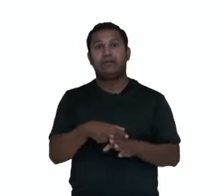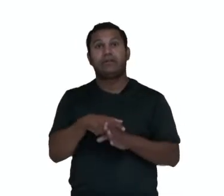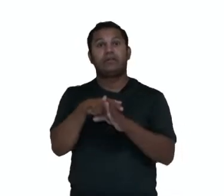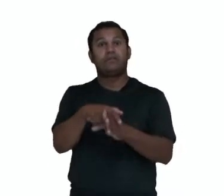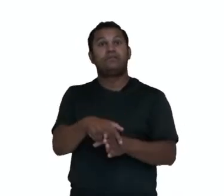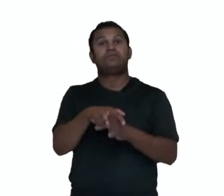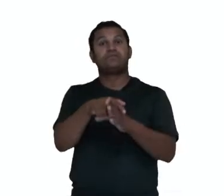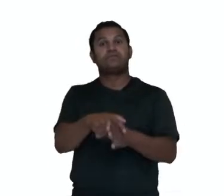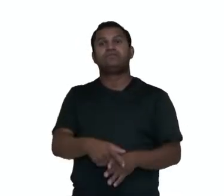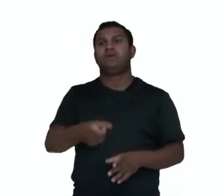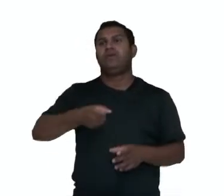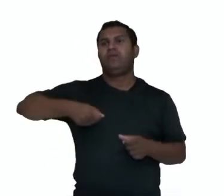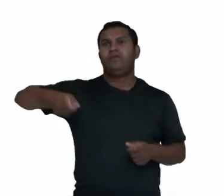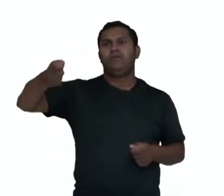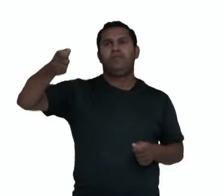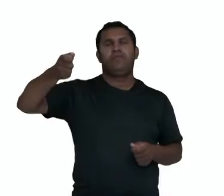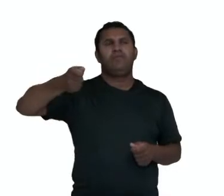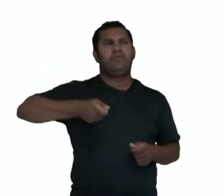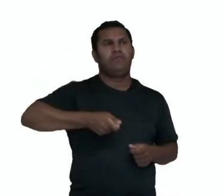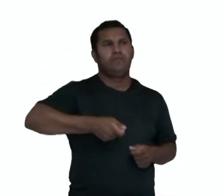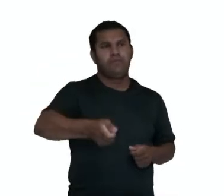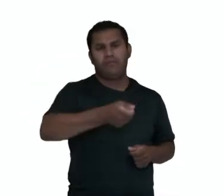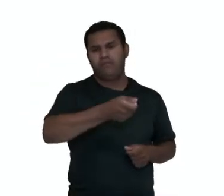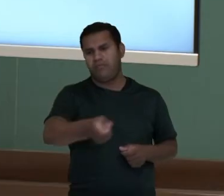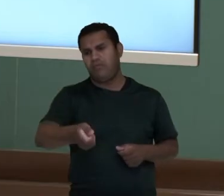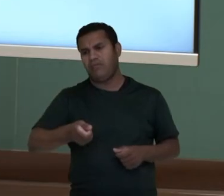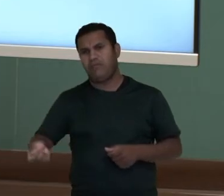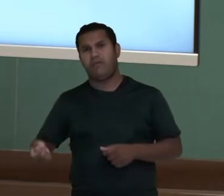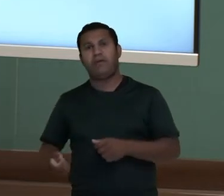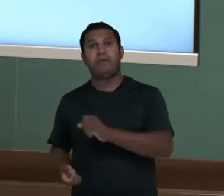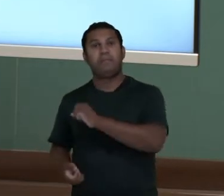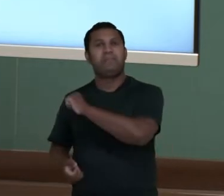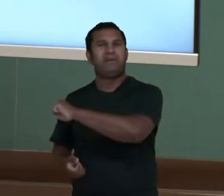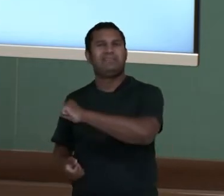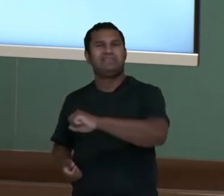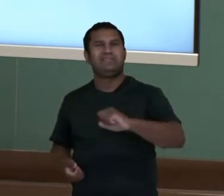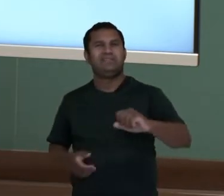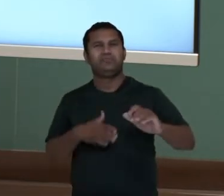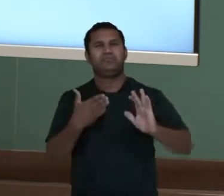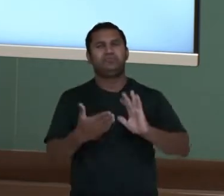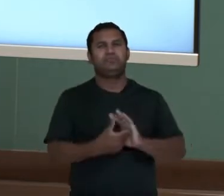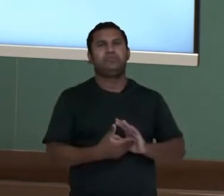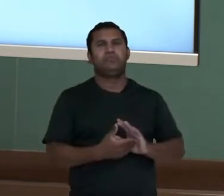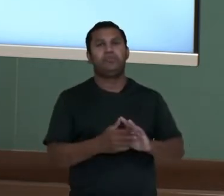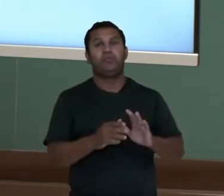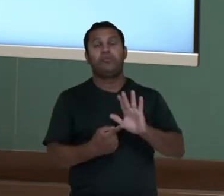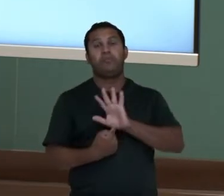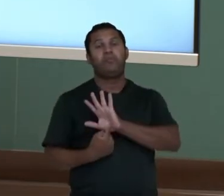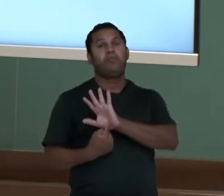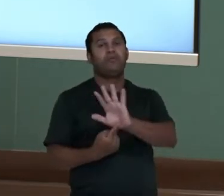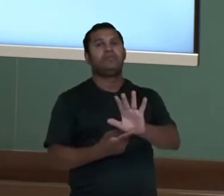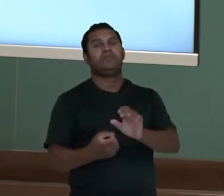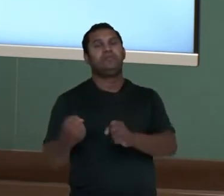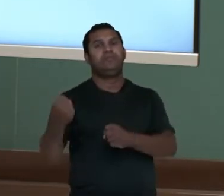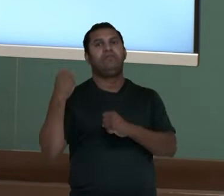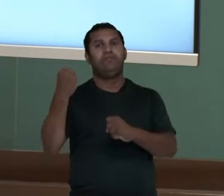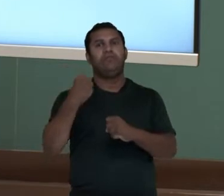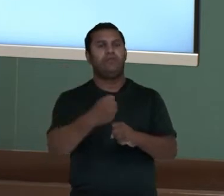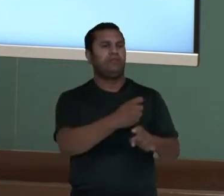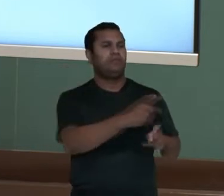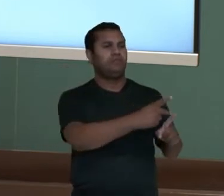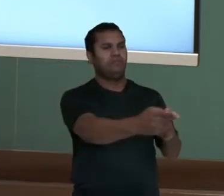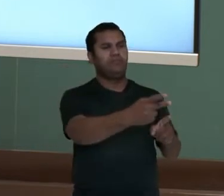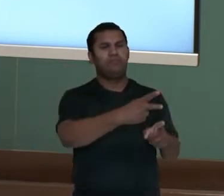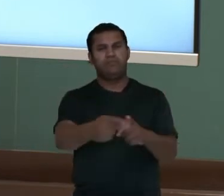ao cavalo, e dizimando a população azteca. A superioridade bélica dos espanhóis vai fazer toda